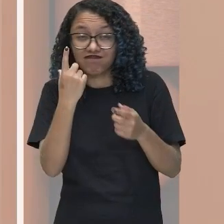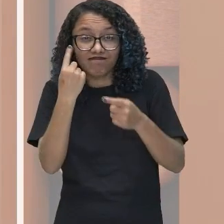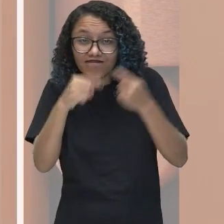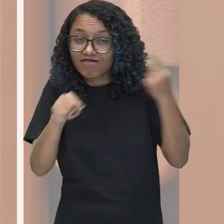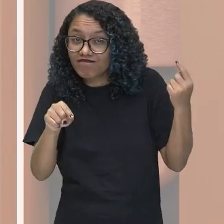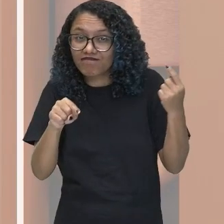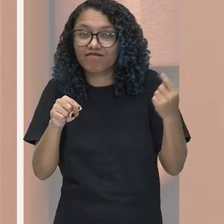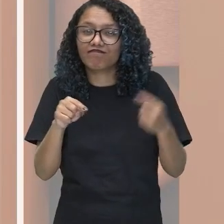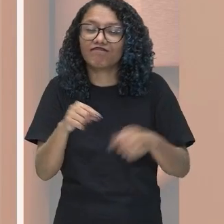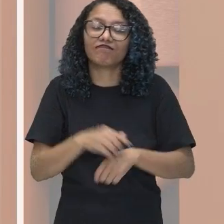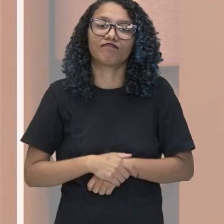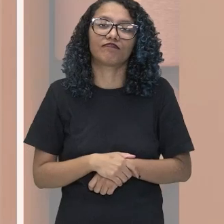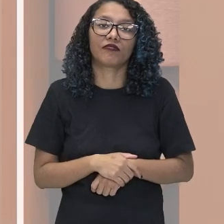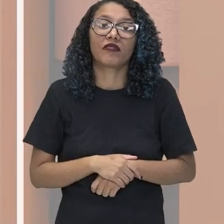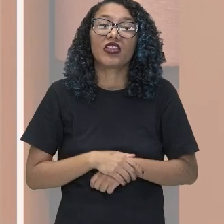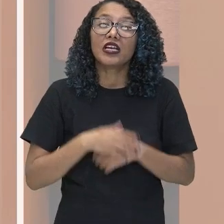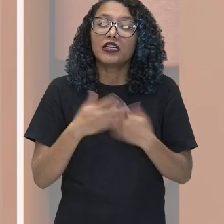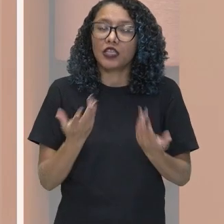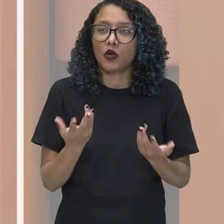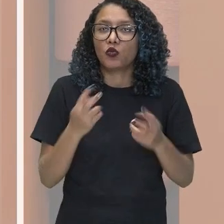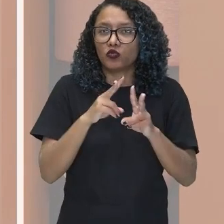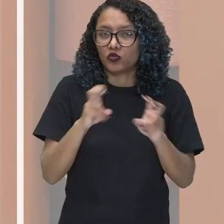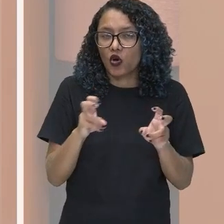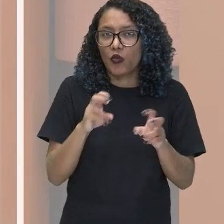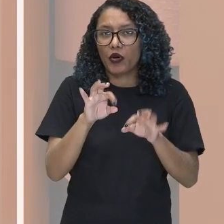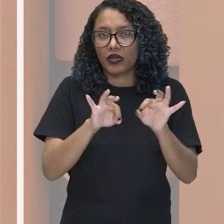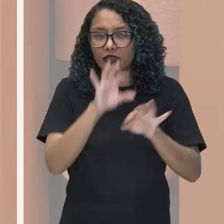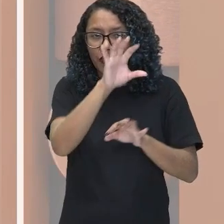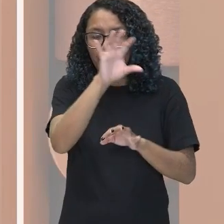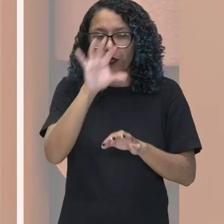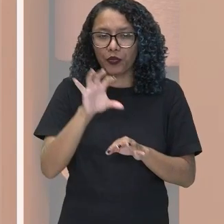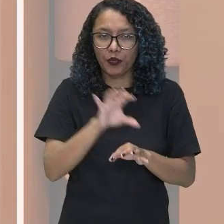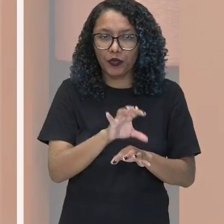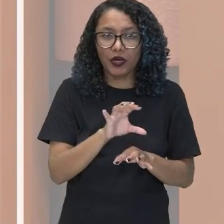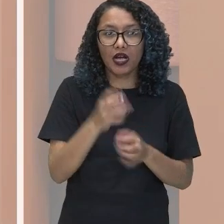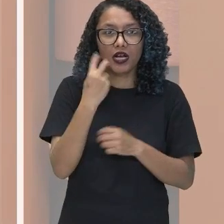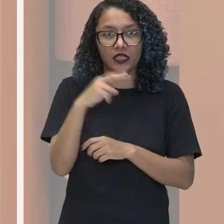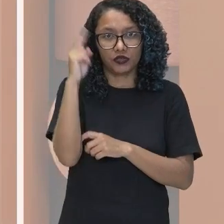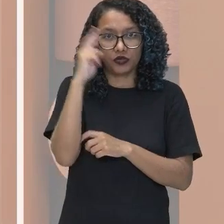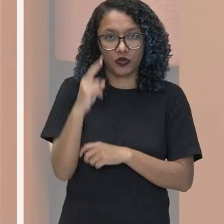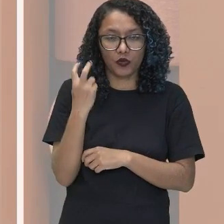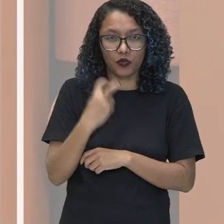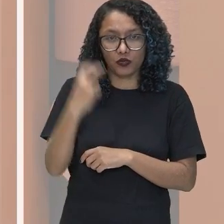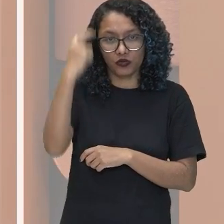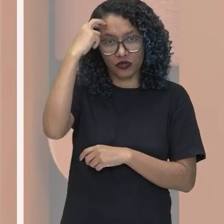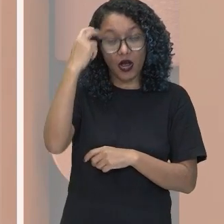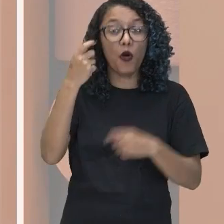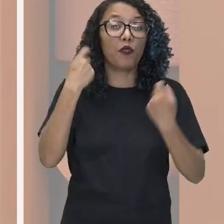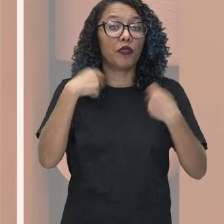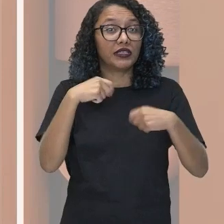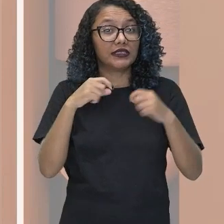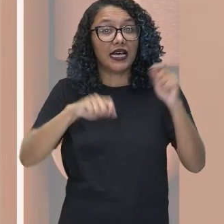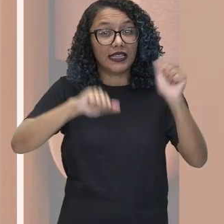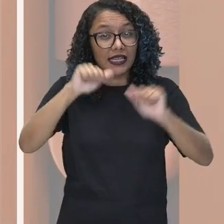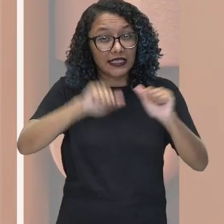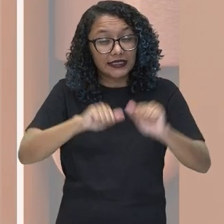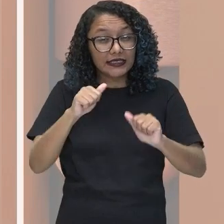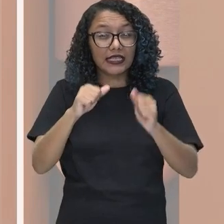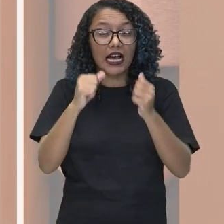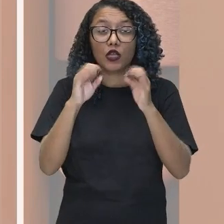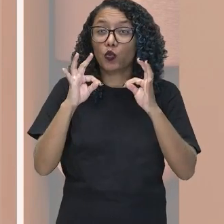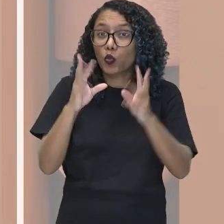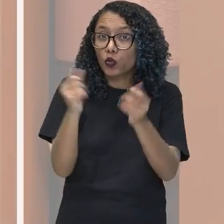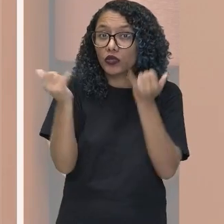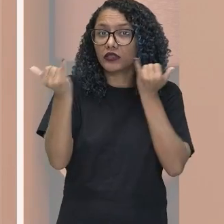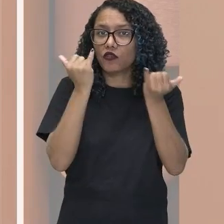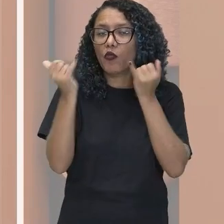falando de regionalização histórico-cultural e econômica, a gente vai colocar esses dados, e a maior parte desses países